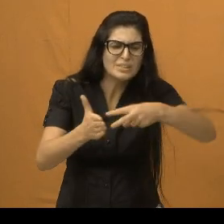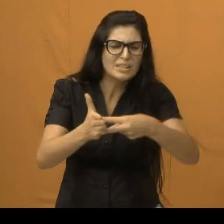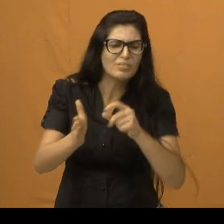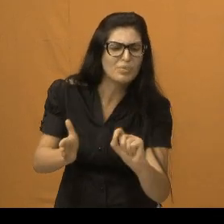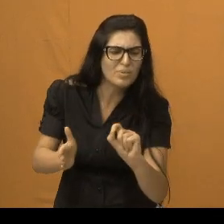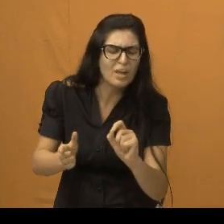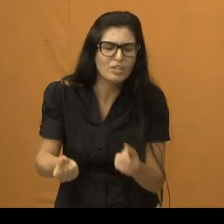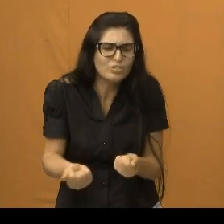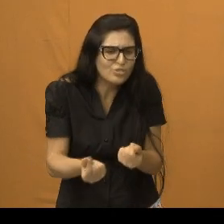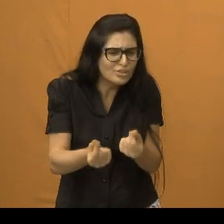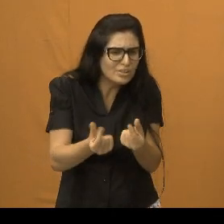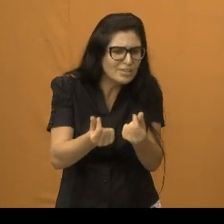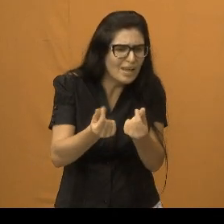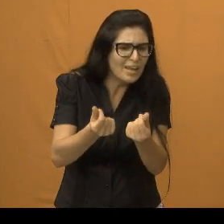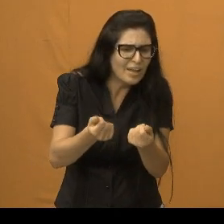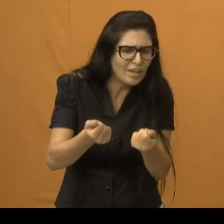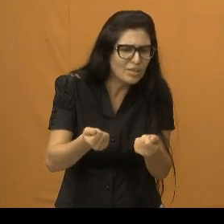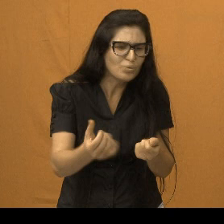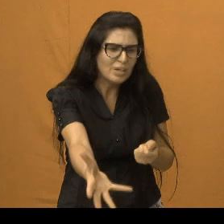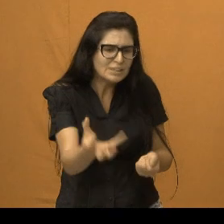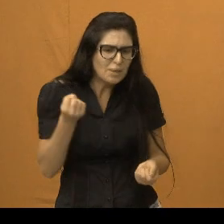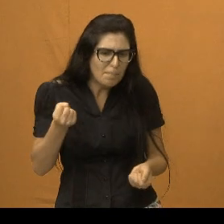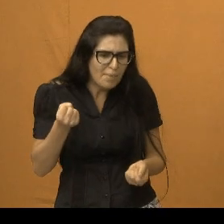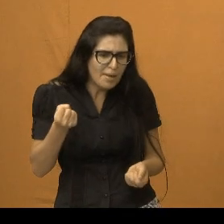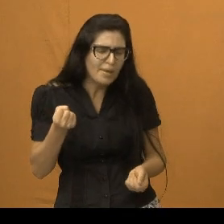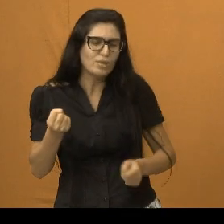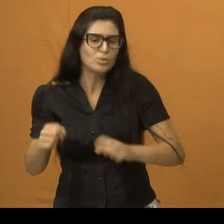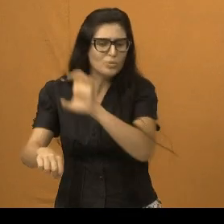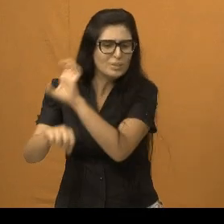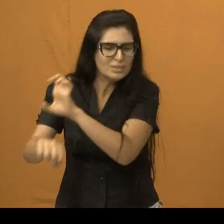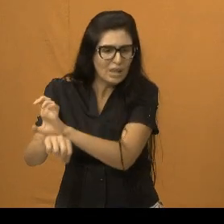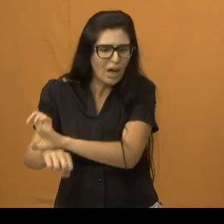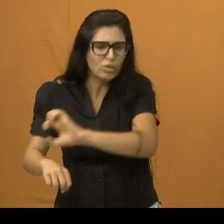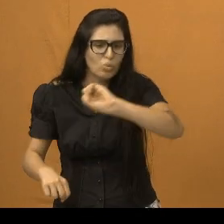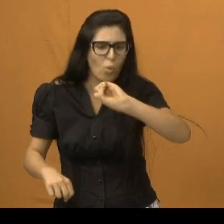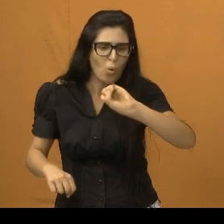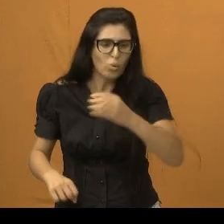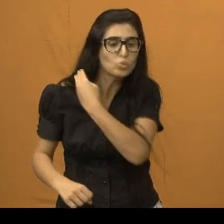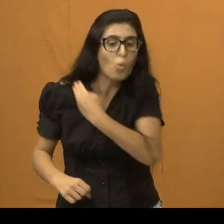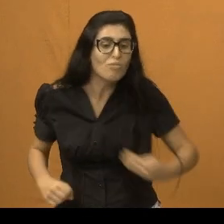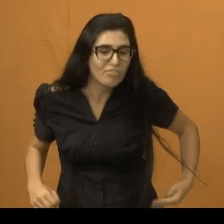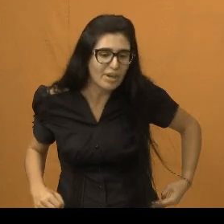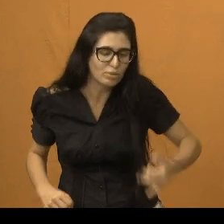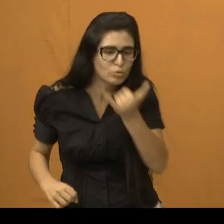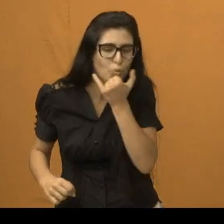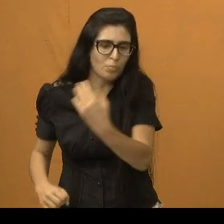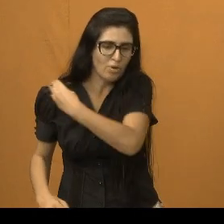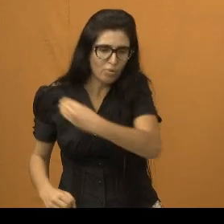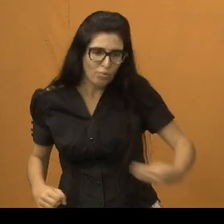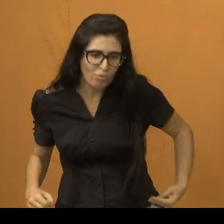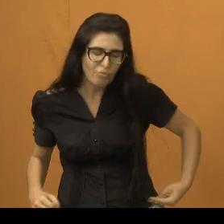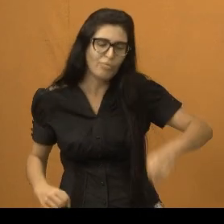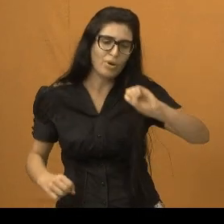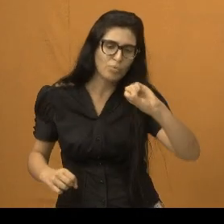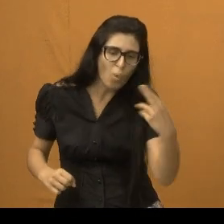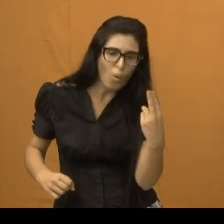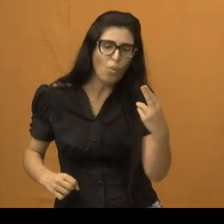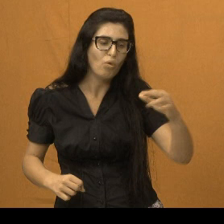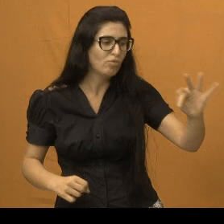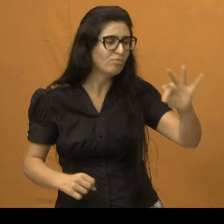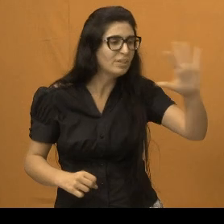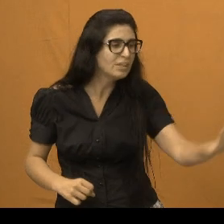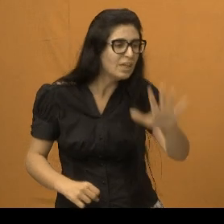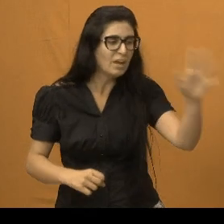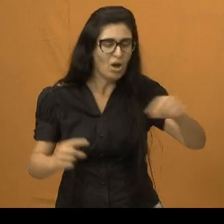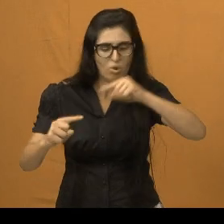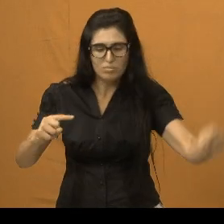é dinheiro que a gente espera receber do Estado ou do Federal para poder fazer investimentos na cidade, como construções, por